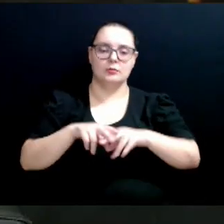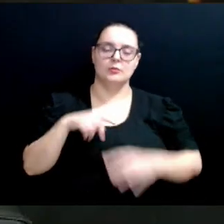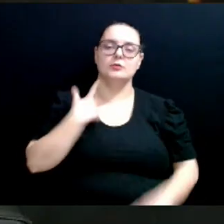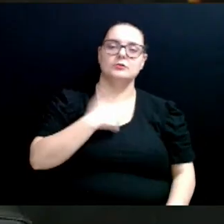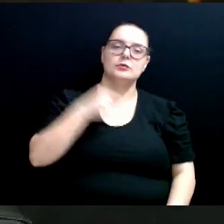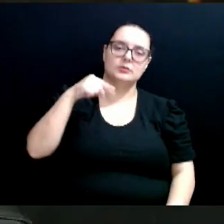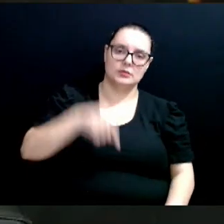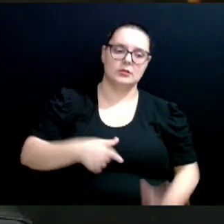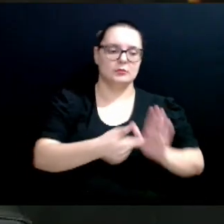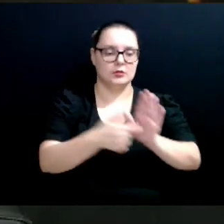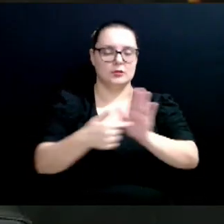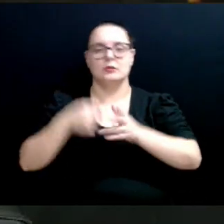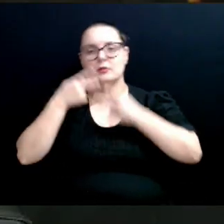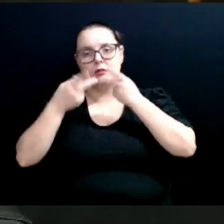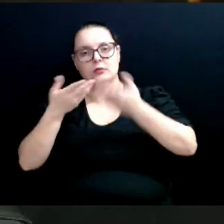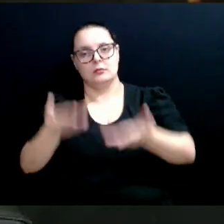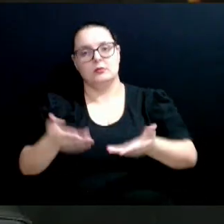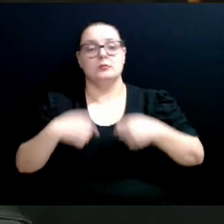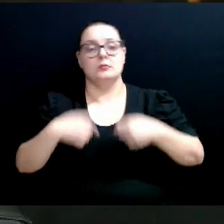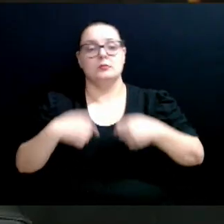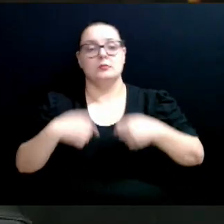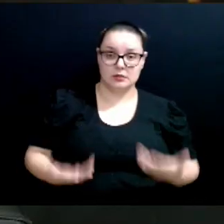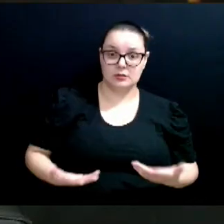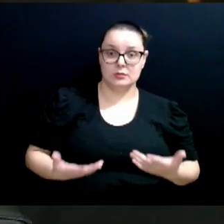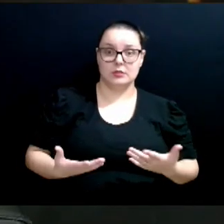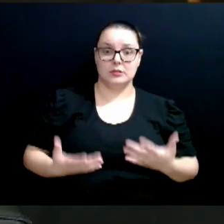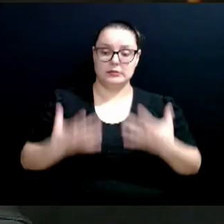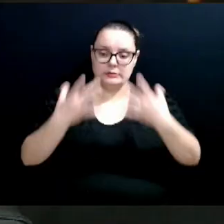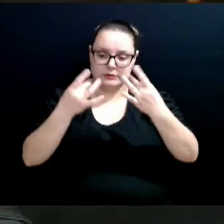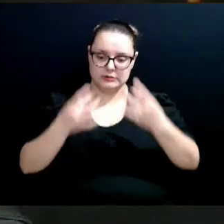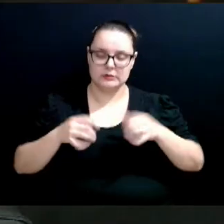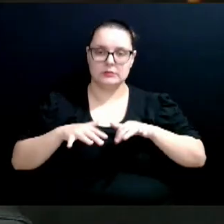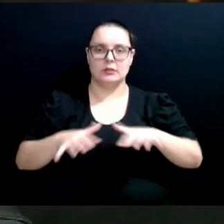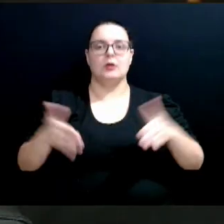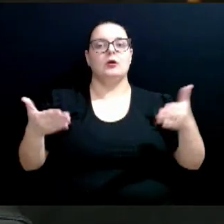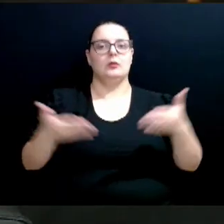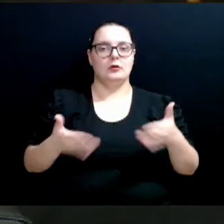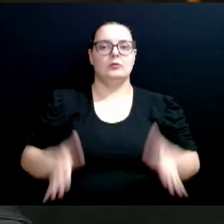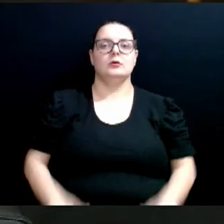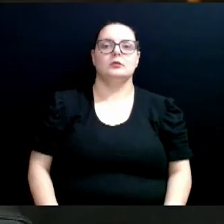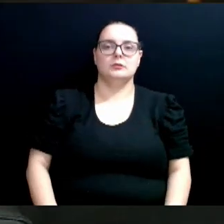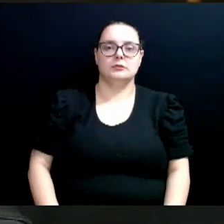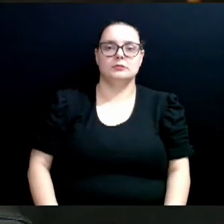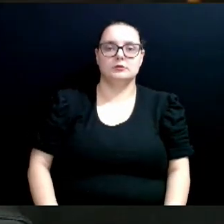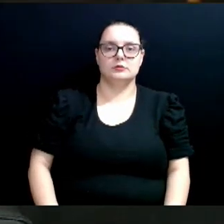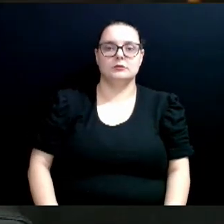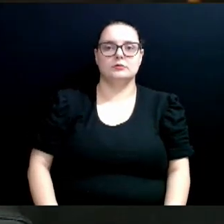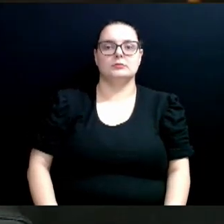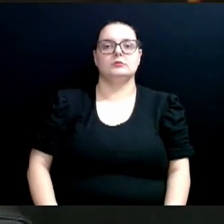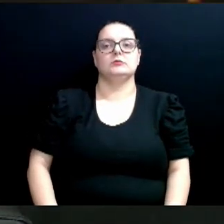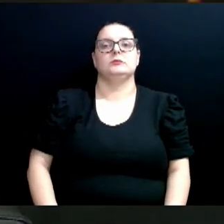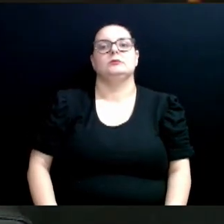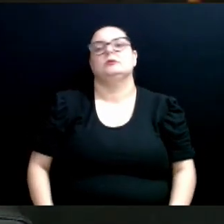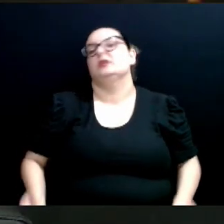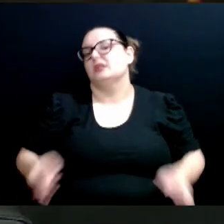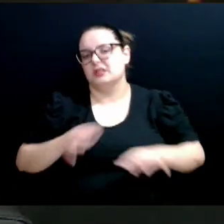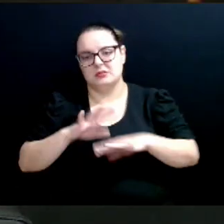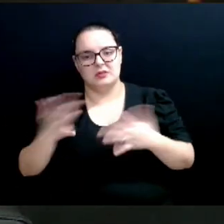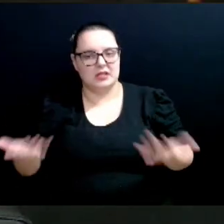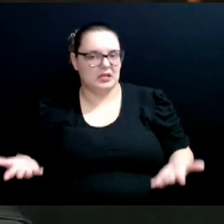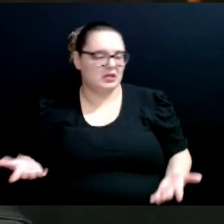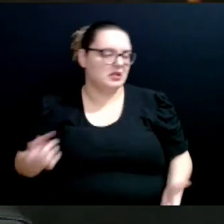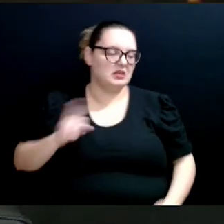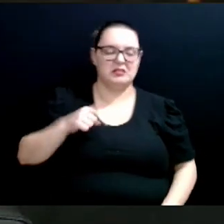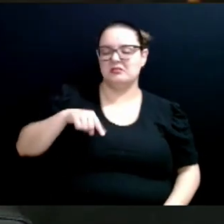falando para você. A gente precisa desmistificar. Eu acho que hoje já está bem, assim, já caiu por terra esse negócio de, não vou no psicólogo, não